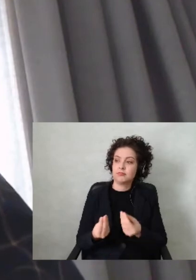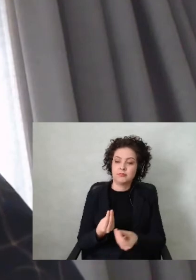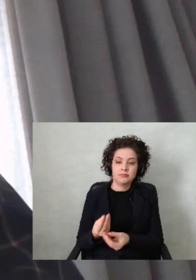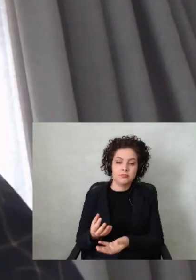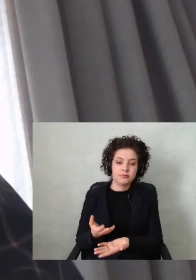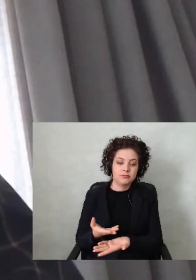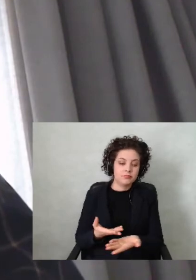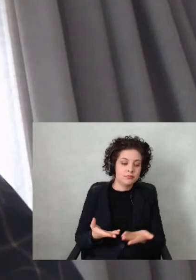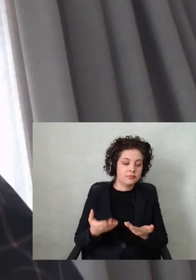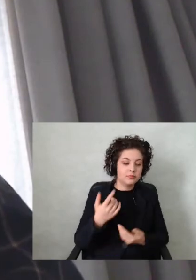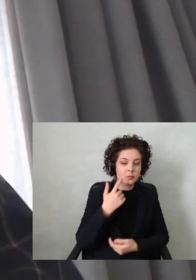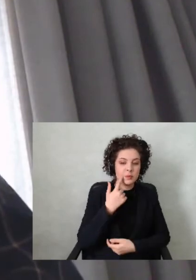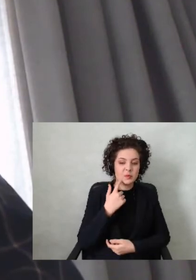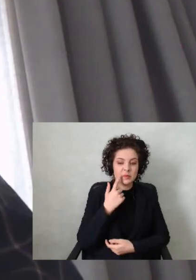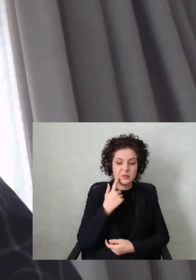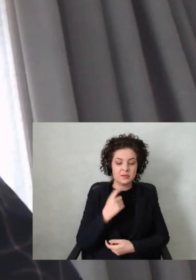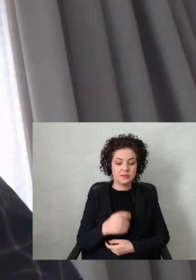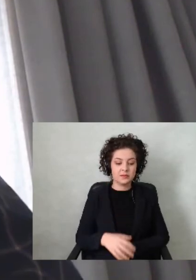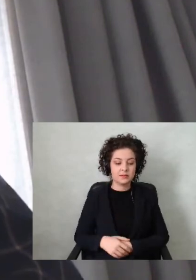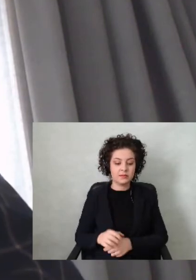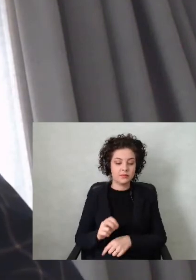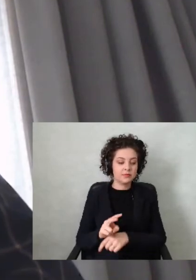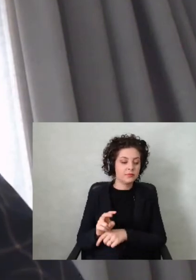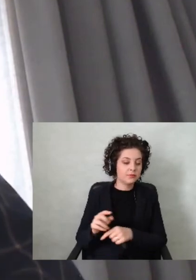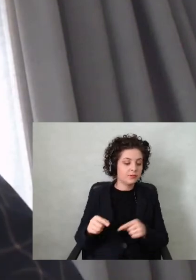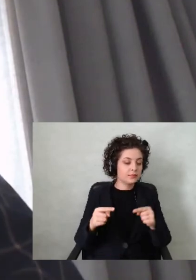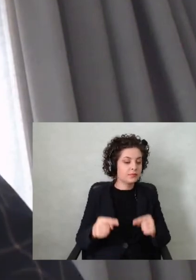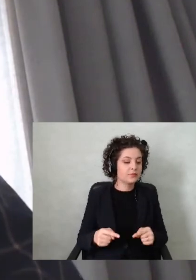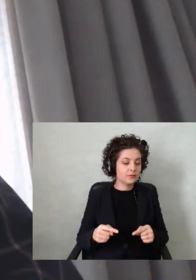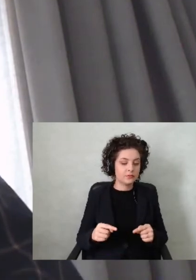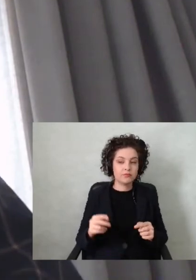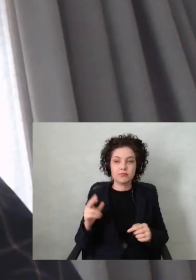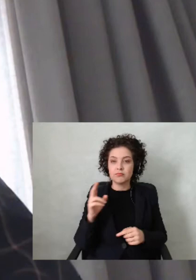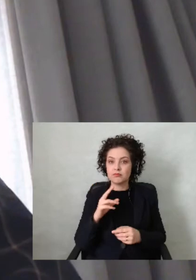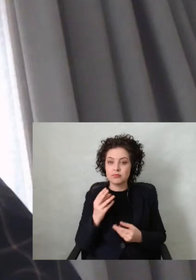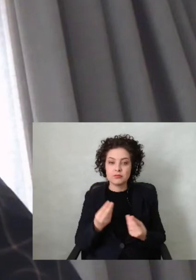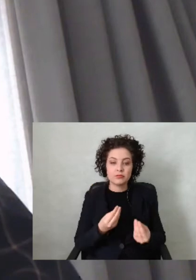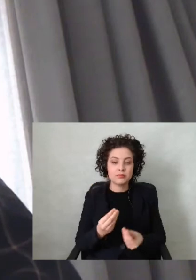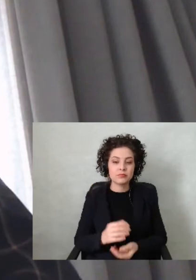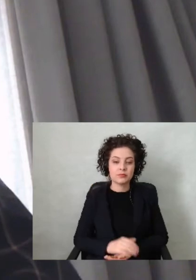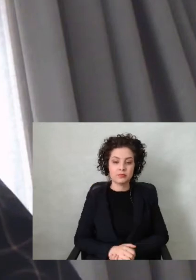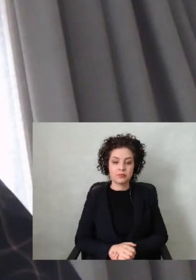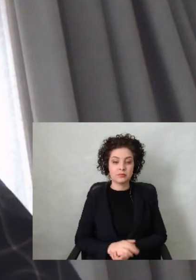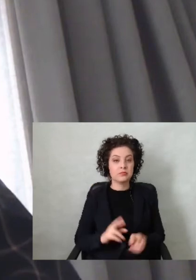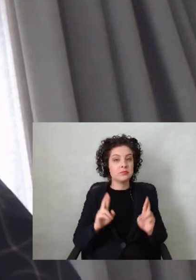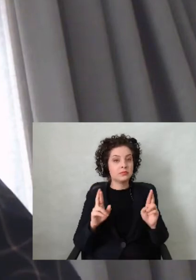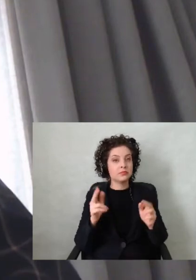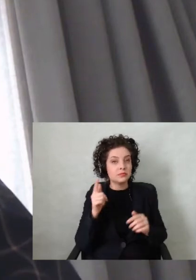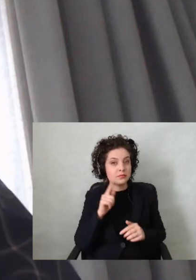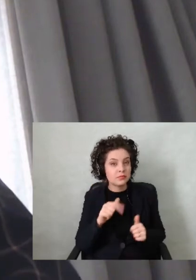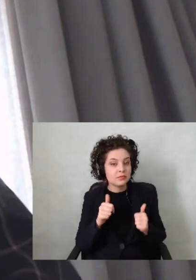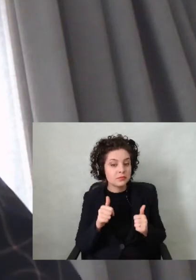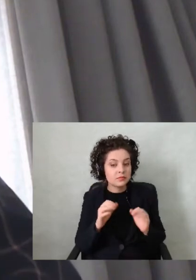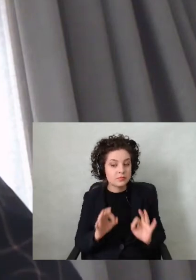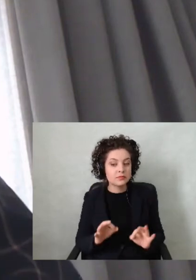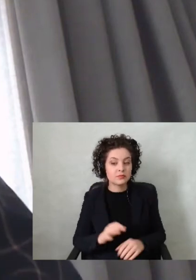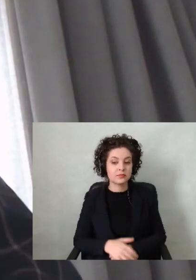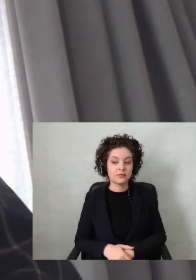de infecções emergentes. Espero que dê certo aí. Vocês estão vendo minha tela?